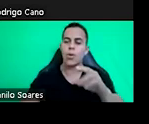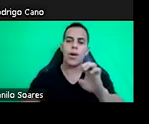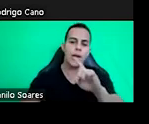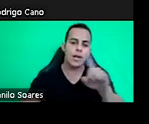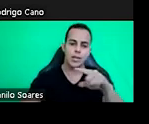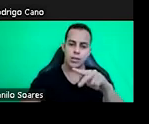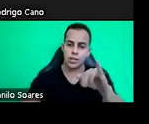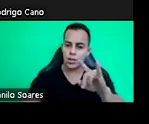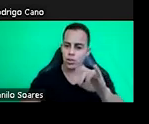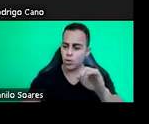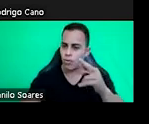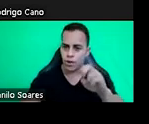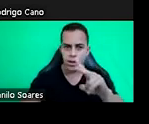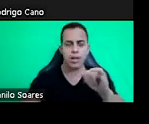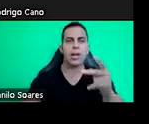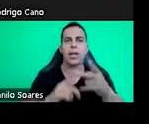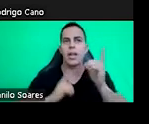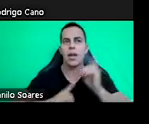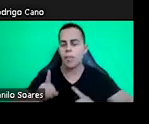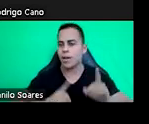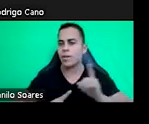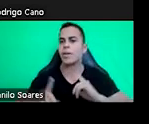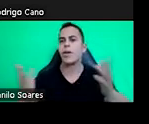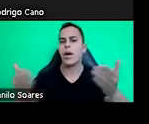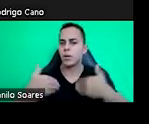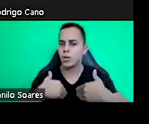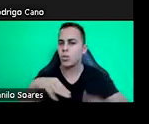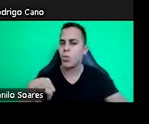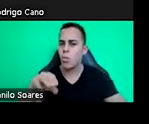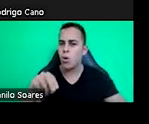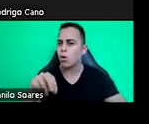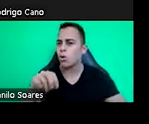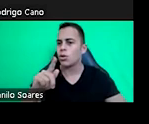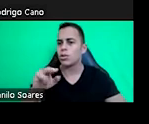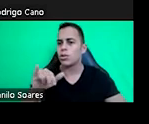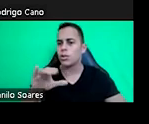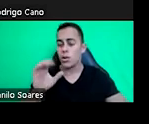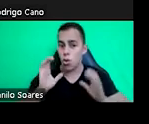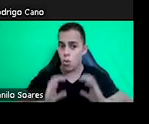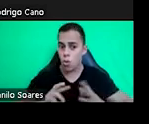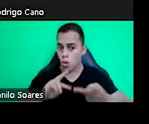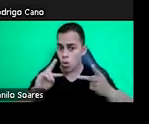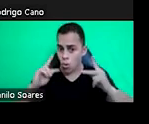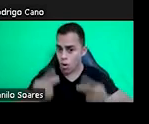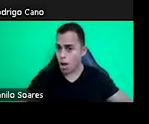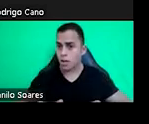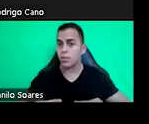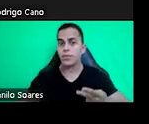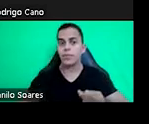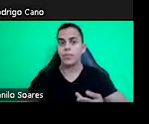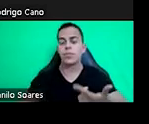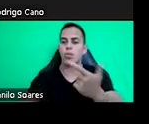monogênico, depressão monogênica, ou qualquer característica relacionada ao comportamento humano monogênico. Então a coisa